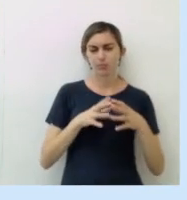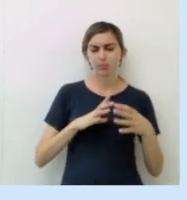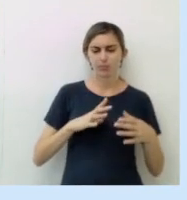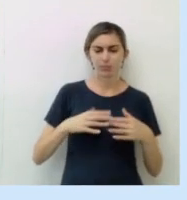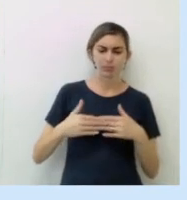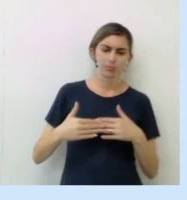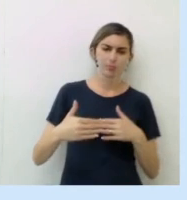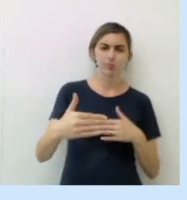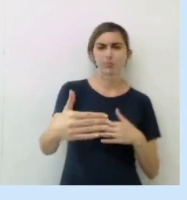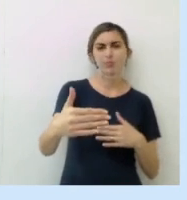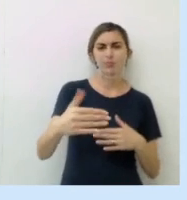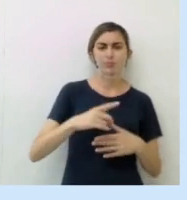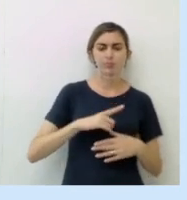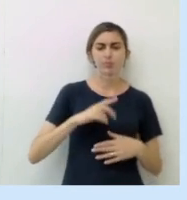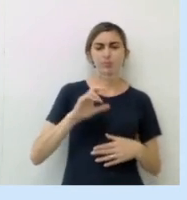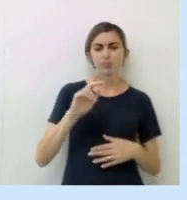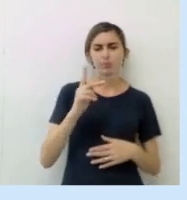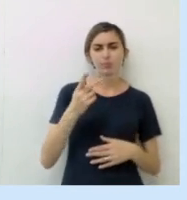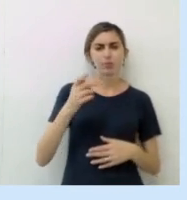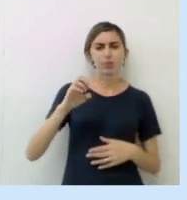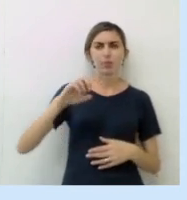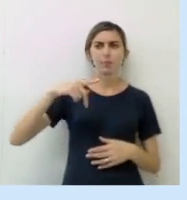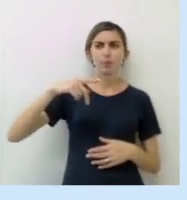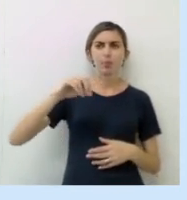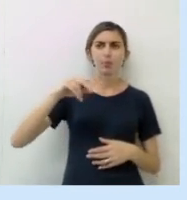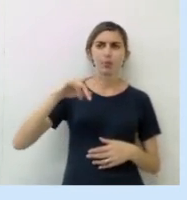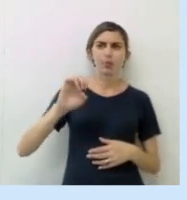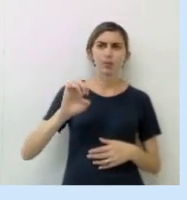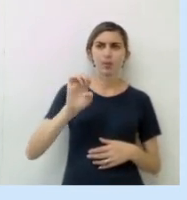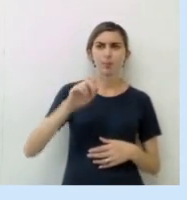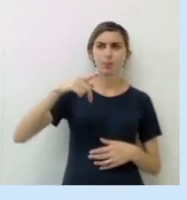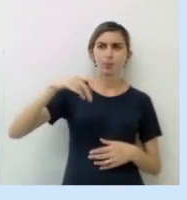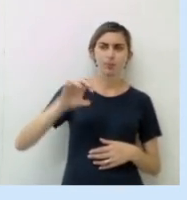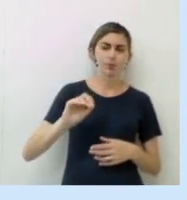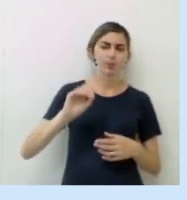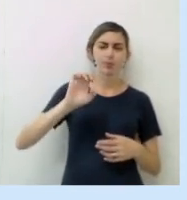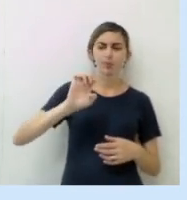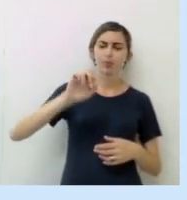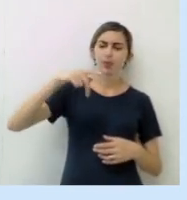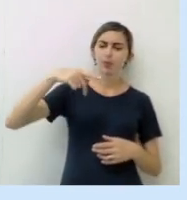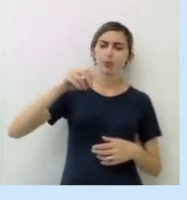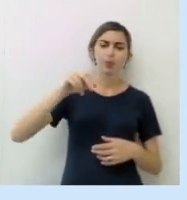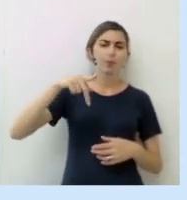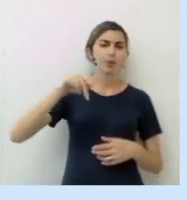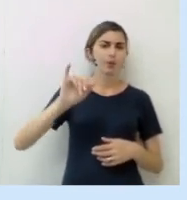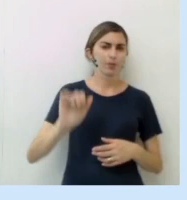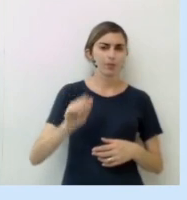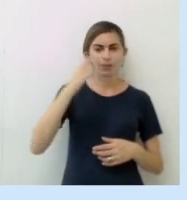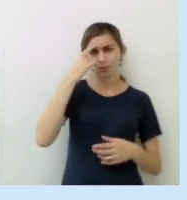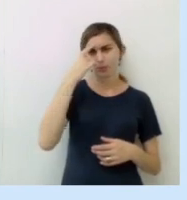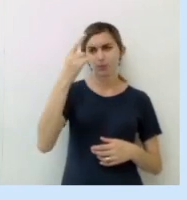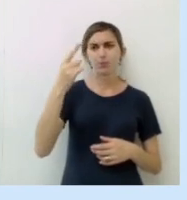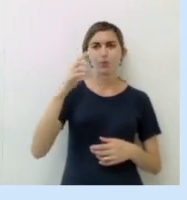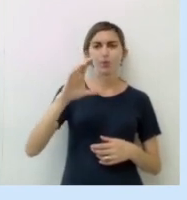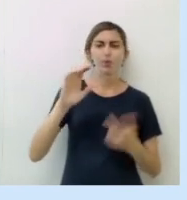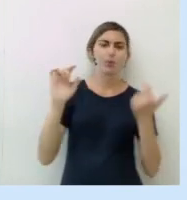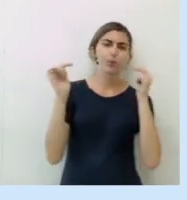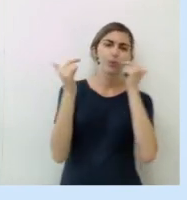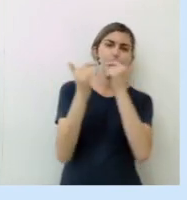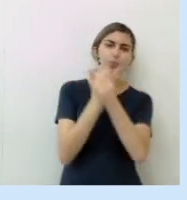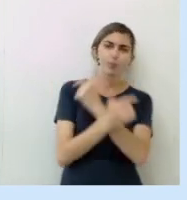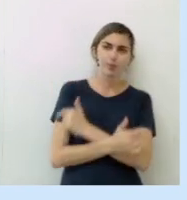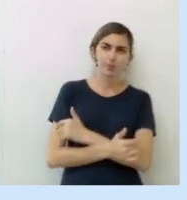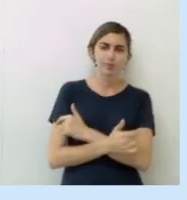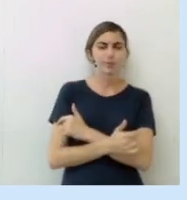adiante. Olha aí, uma epopeia, um épico da Idade Média famosa, que é a Divina Comédia.